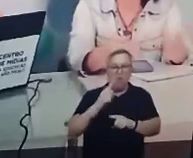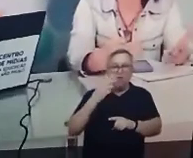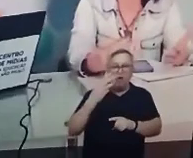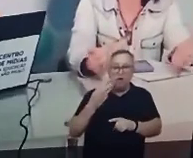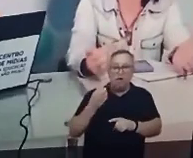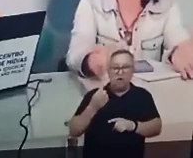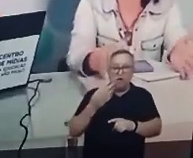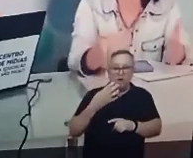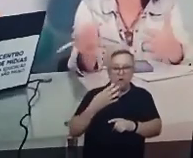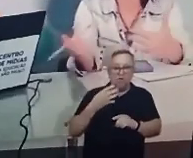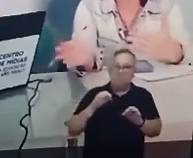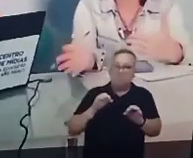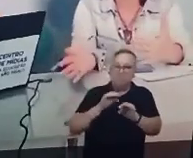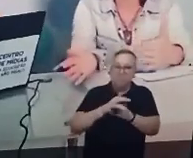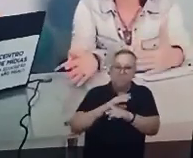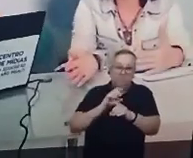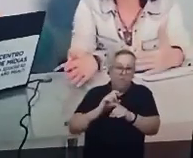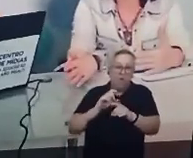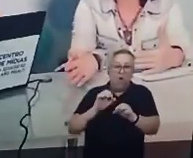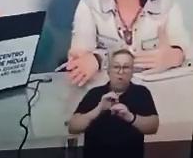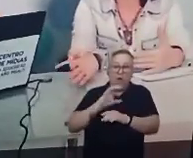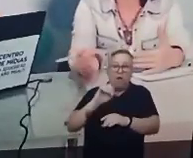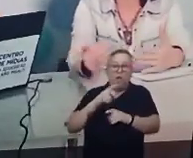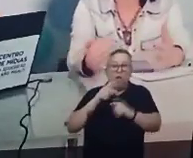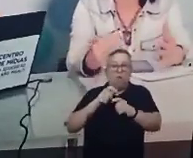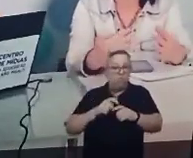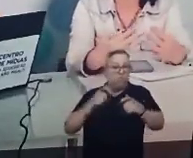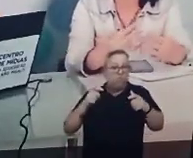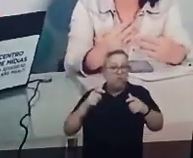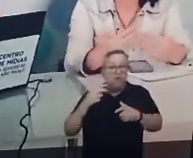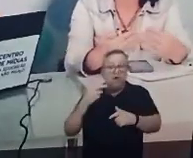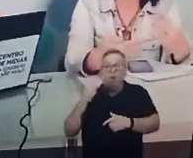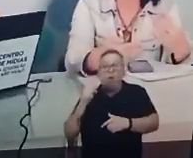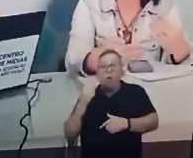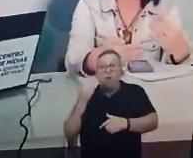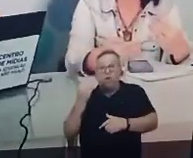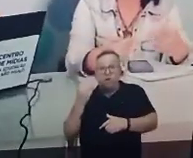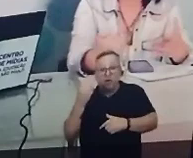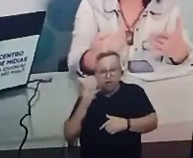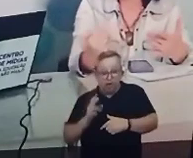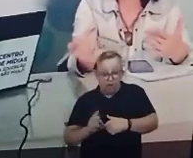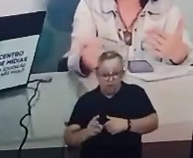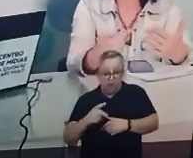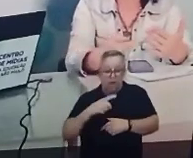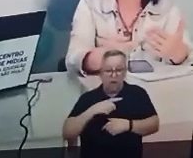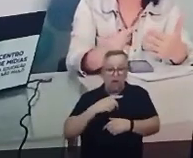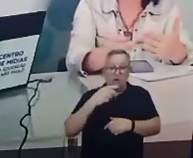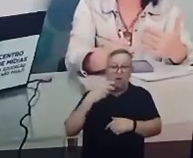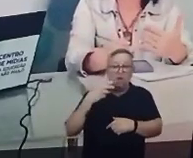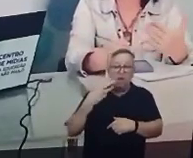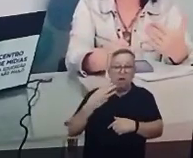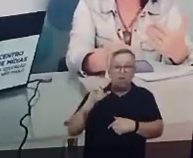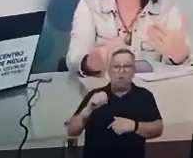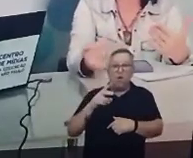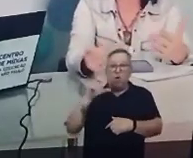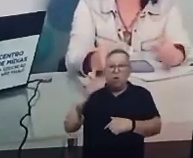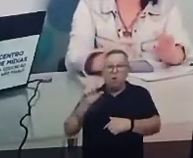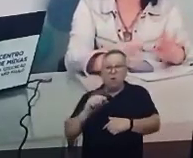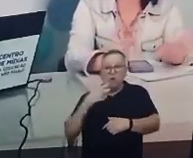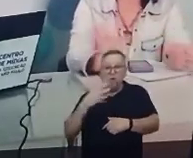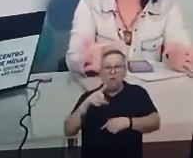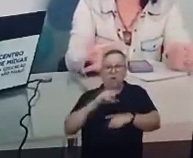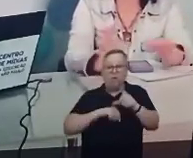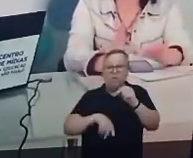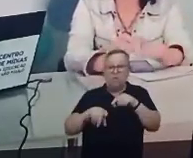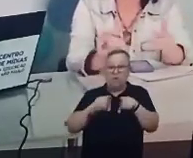1374 opta por completa ou ampliada, e quem continua na 836 tem as 3, ou quem está na reduzida tem 4 opções